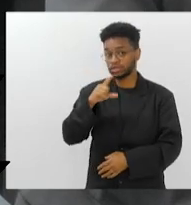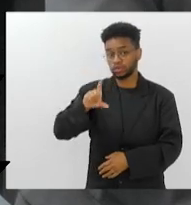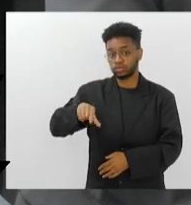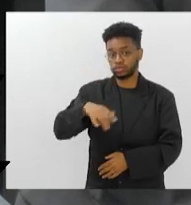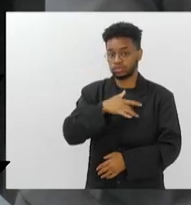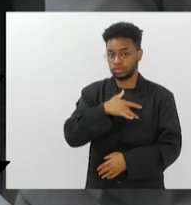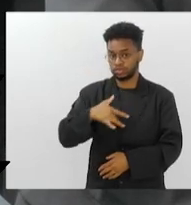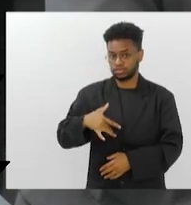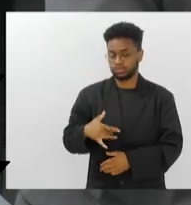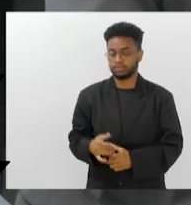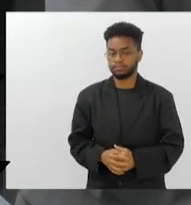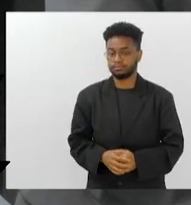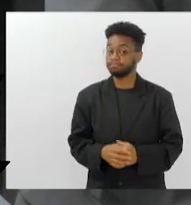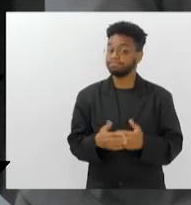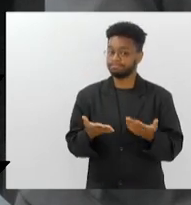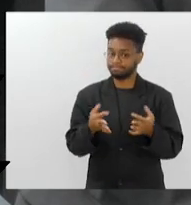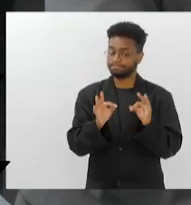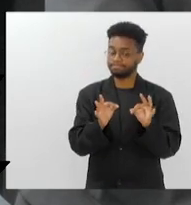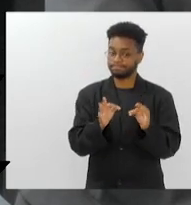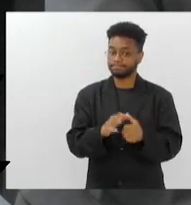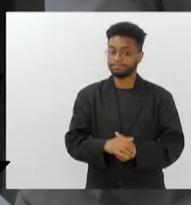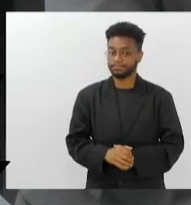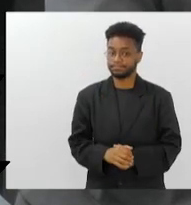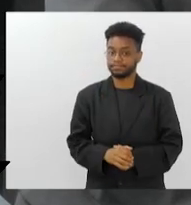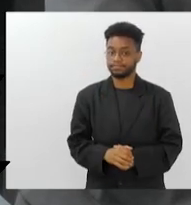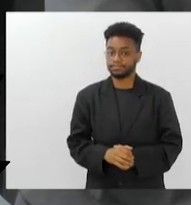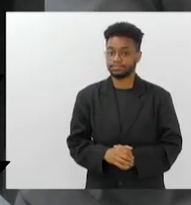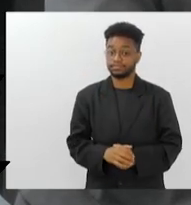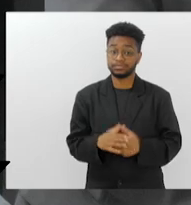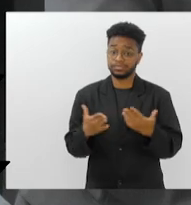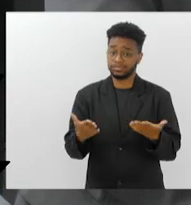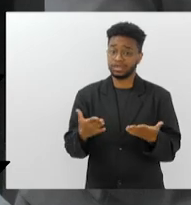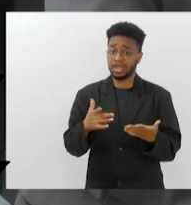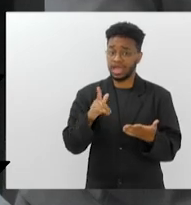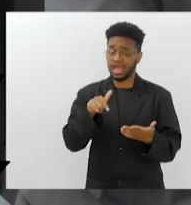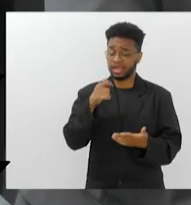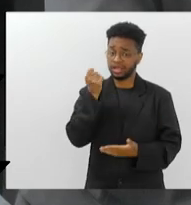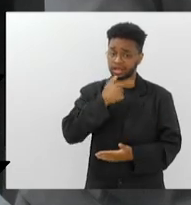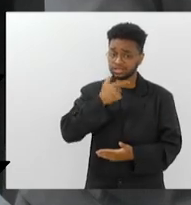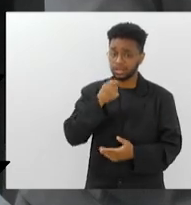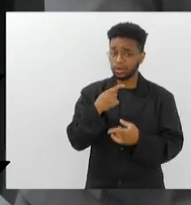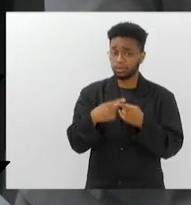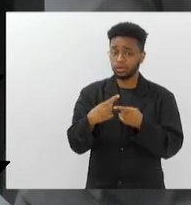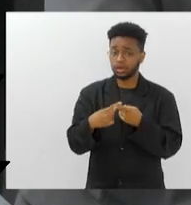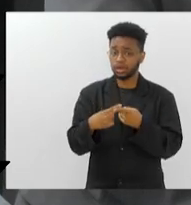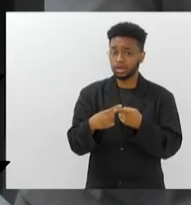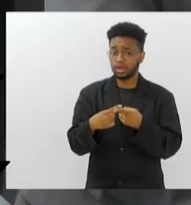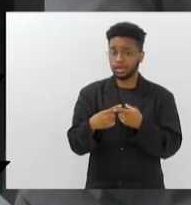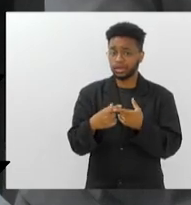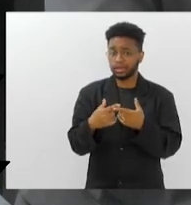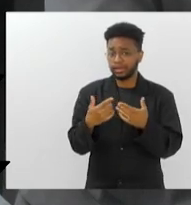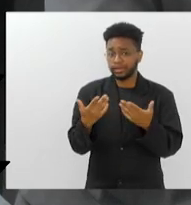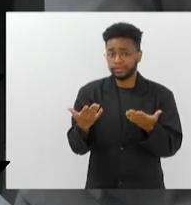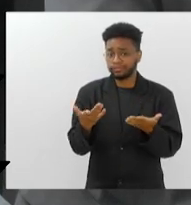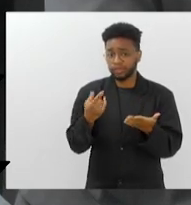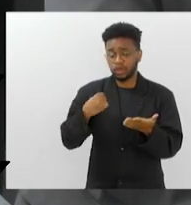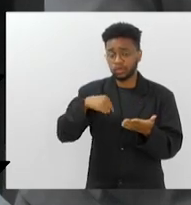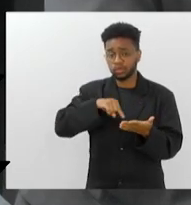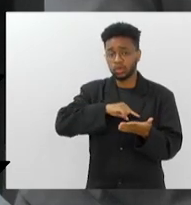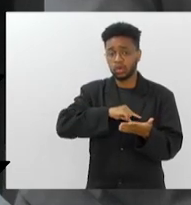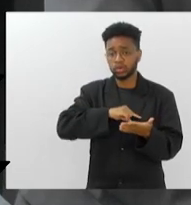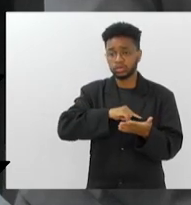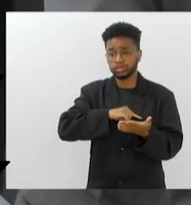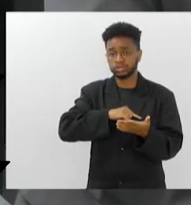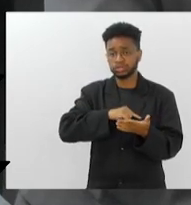saúde é exatamente isso é de rir para não chorar e Nós entramos A